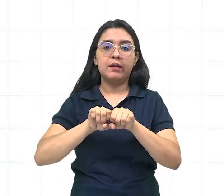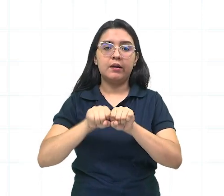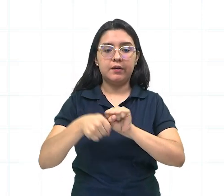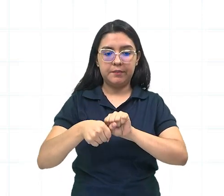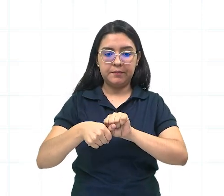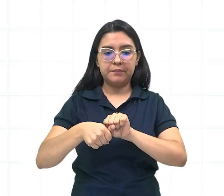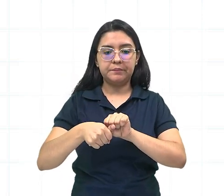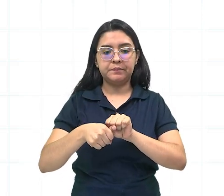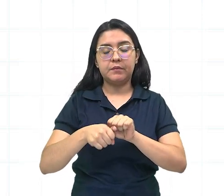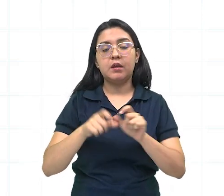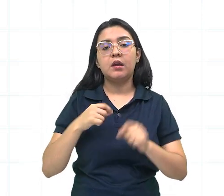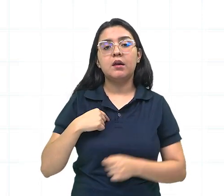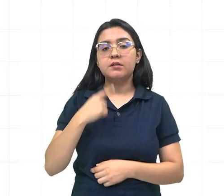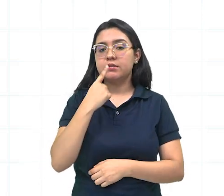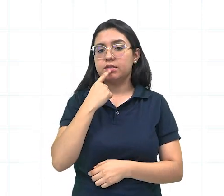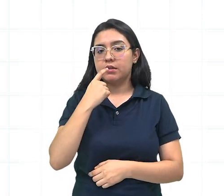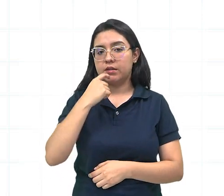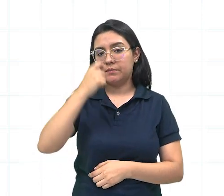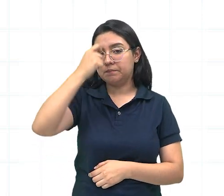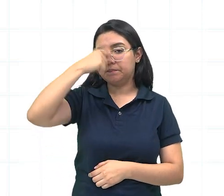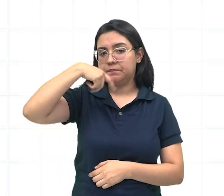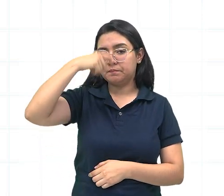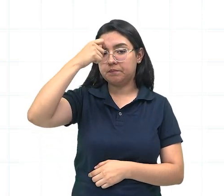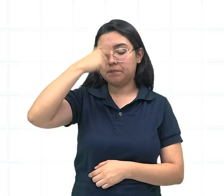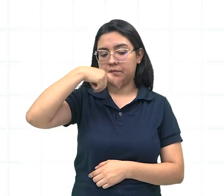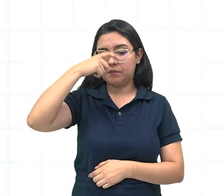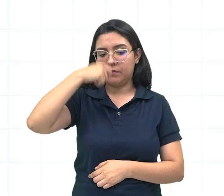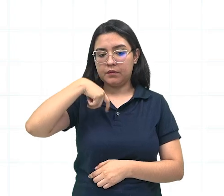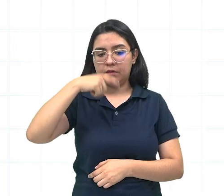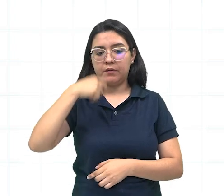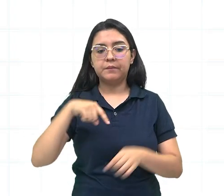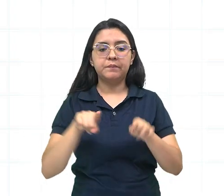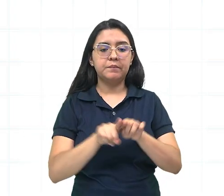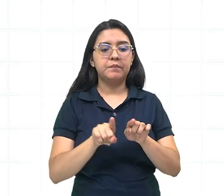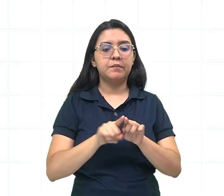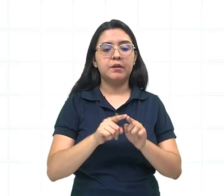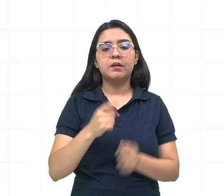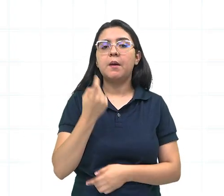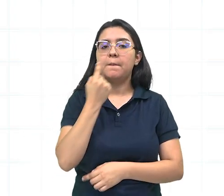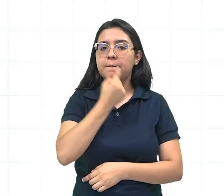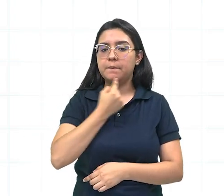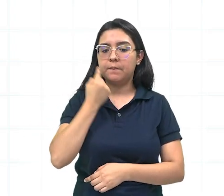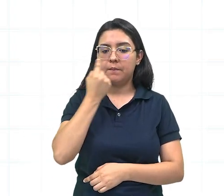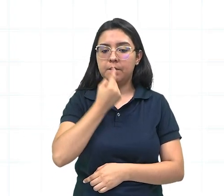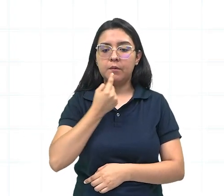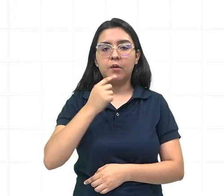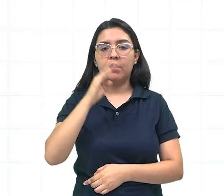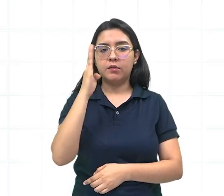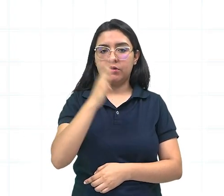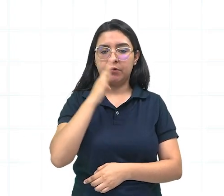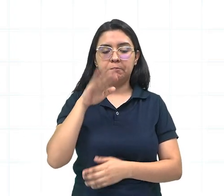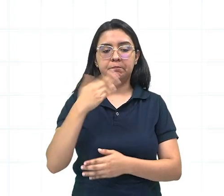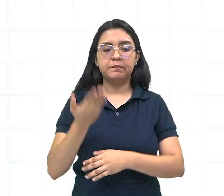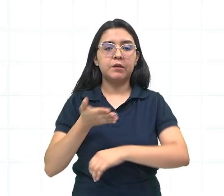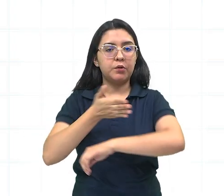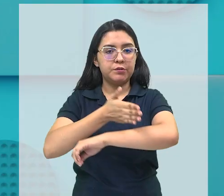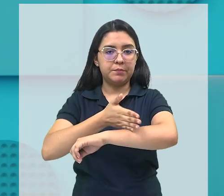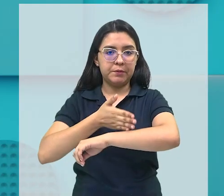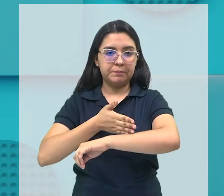Cãibras, Sangramento nasal, Epilepsia, Traumatismos na boca e dentes, desmaios e cortes na